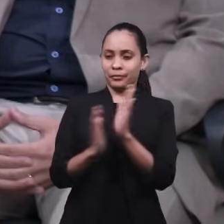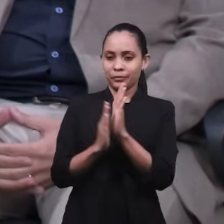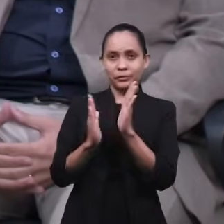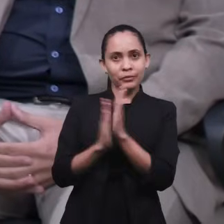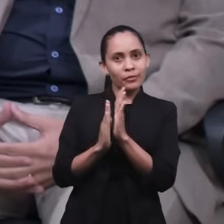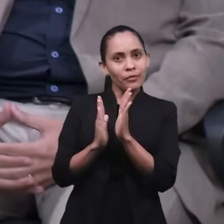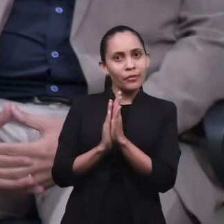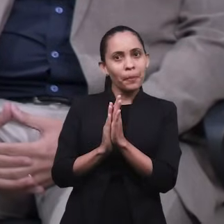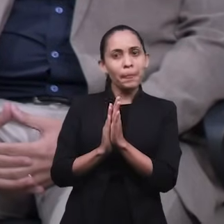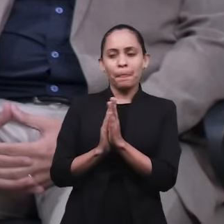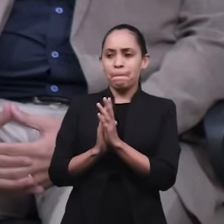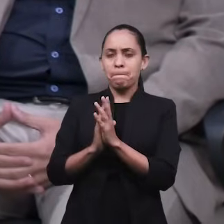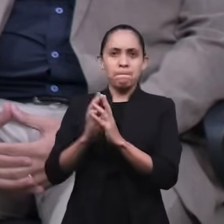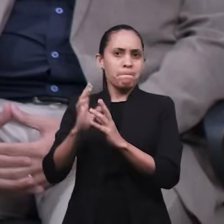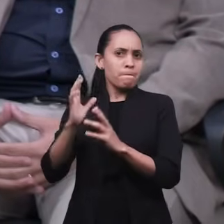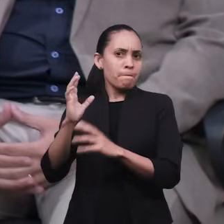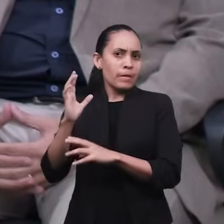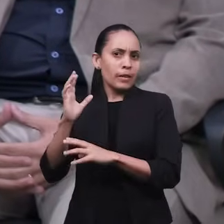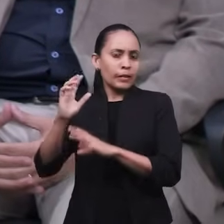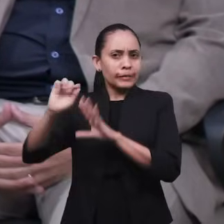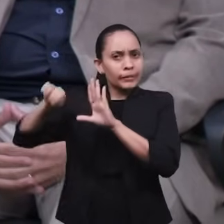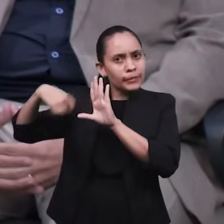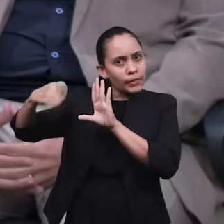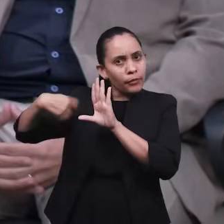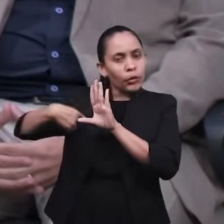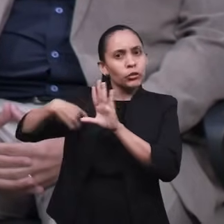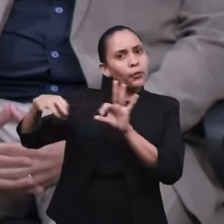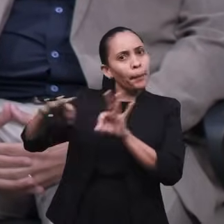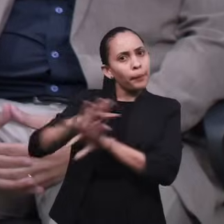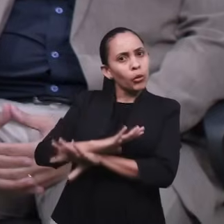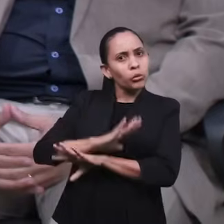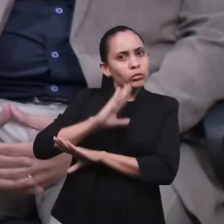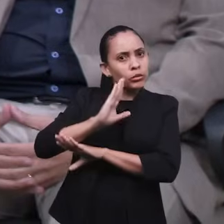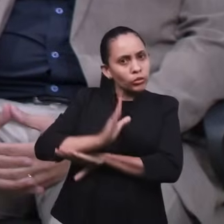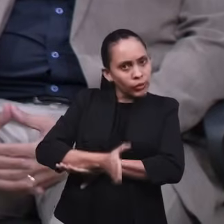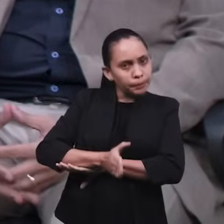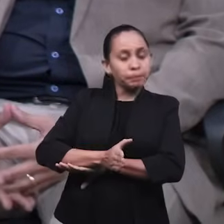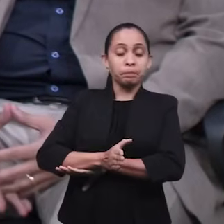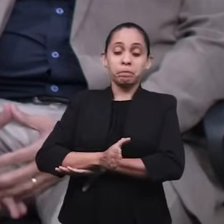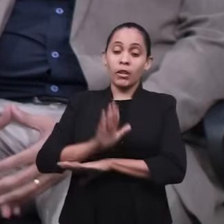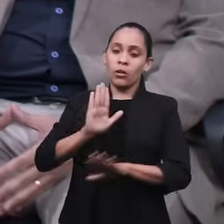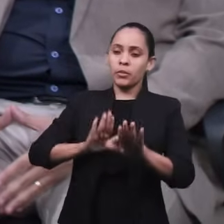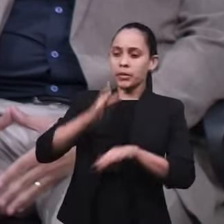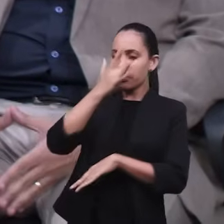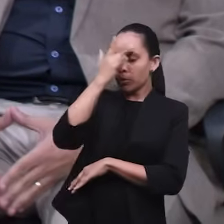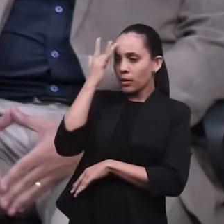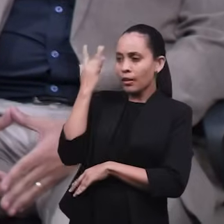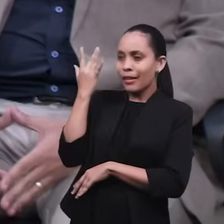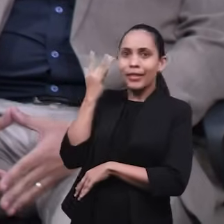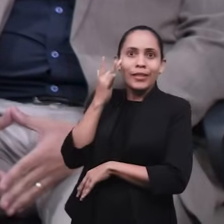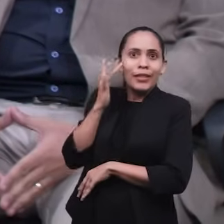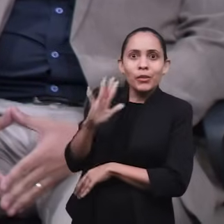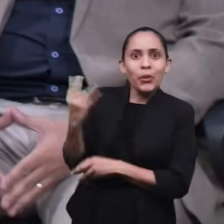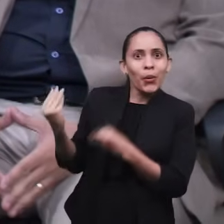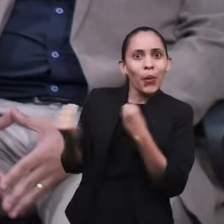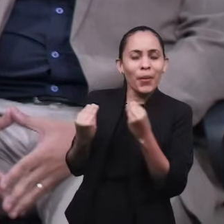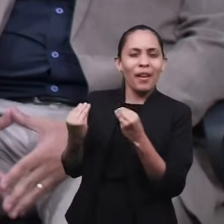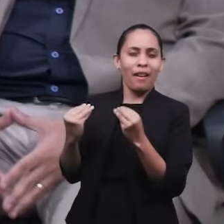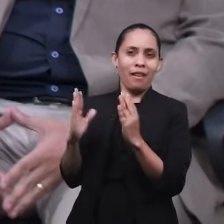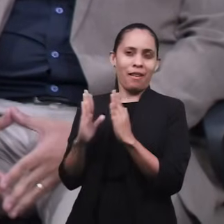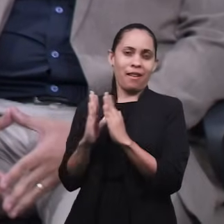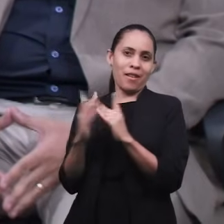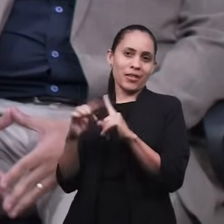gravados, making-offs, muita coisa já estava preparada e muitos não sabiam como a Igreja Cristã Maranata estava